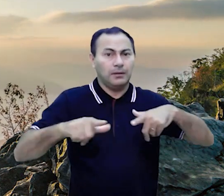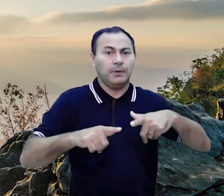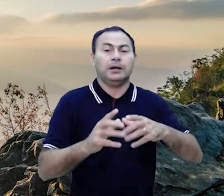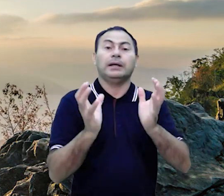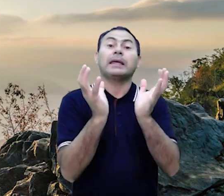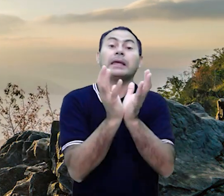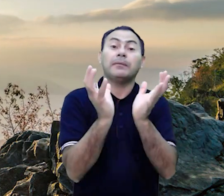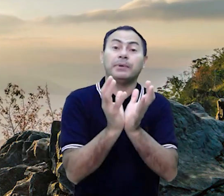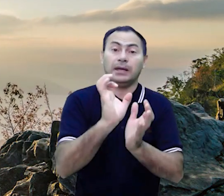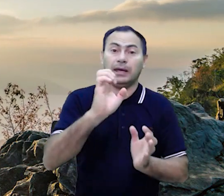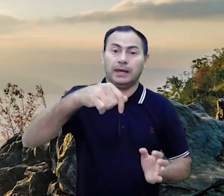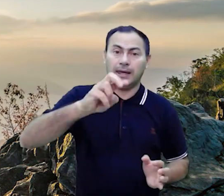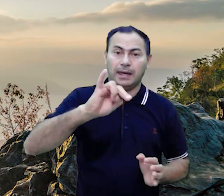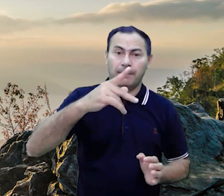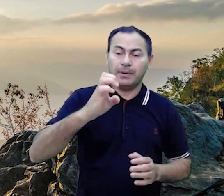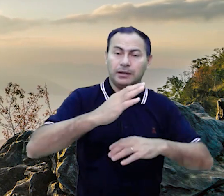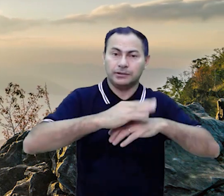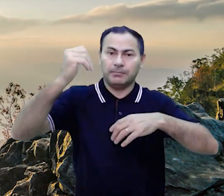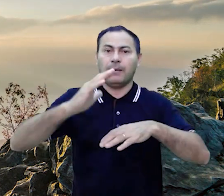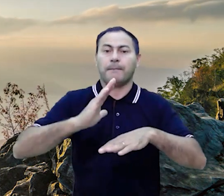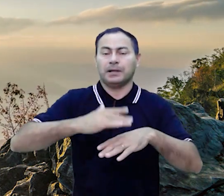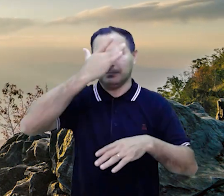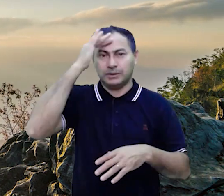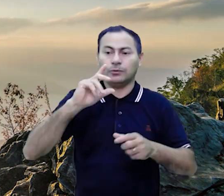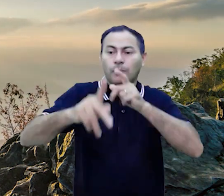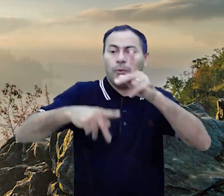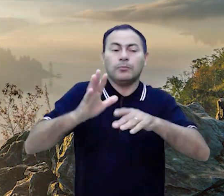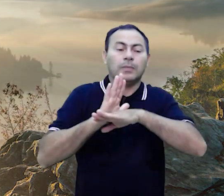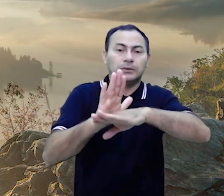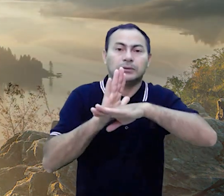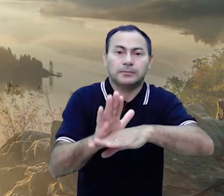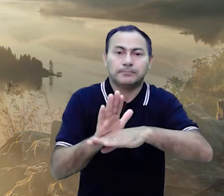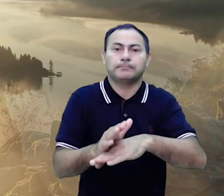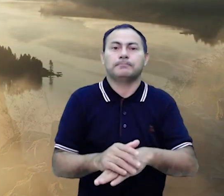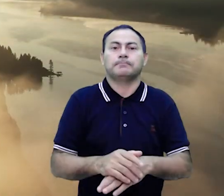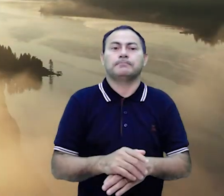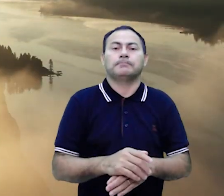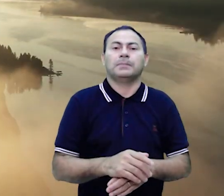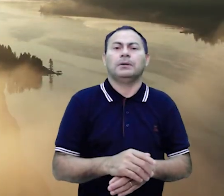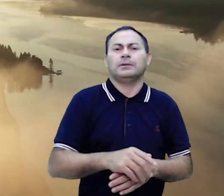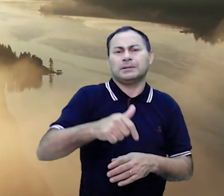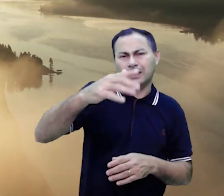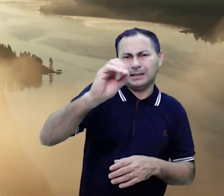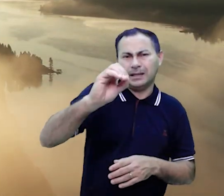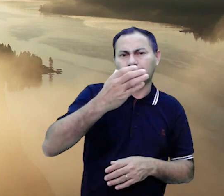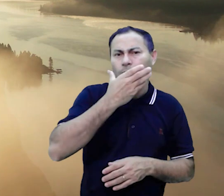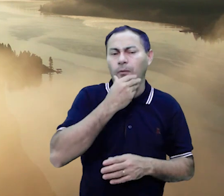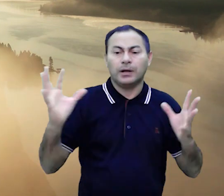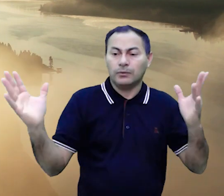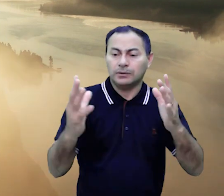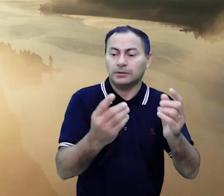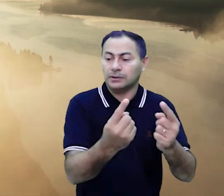é um trabalho em equipe. Você precisa convocar mais pessoas do povo para ajudá-lo. Arrume 70 homens